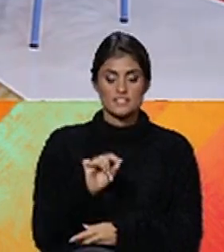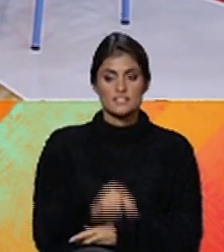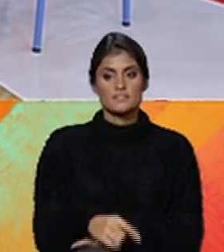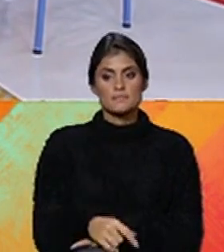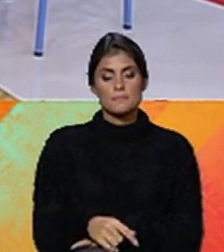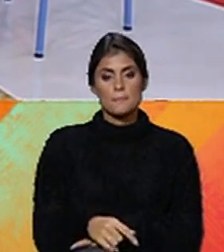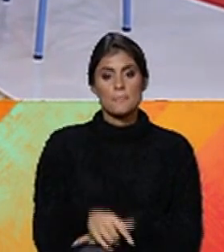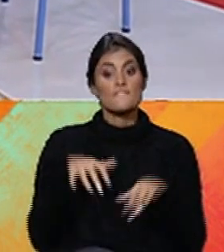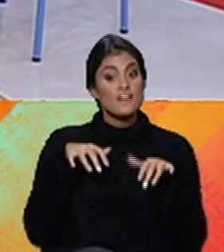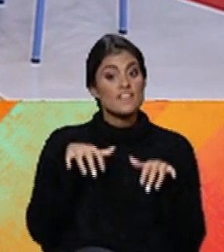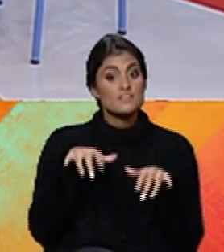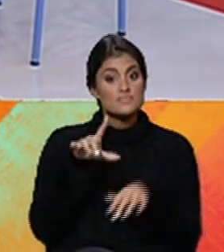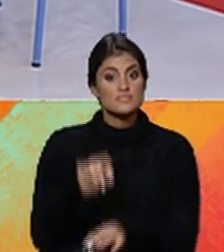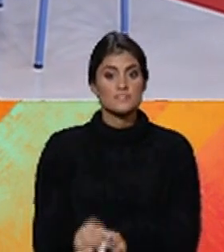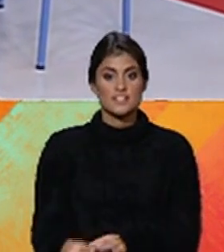quarto.